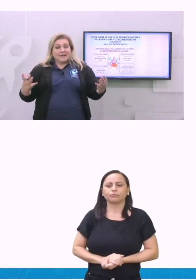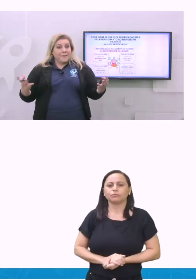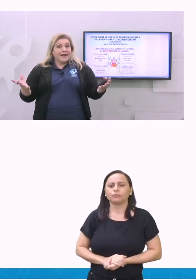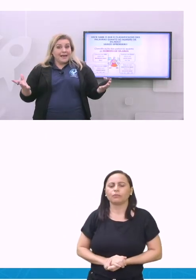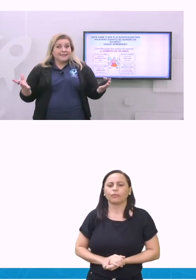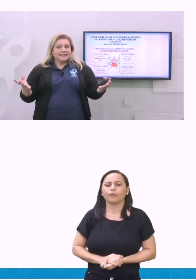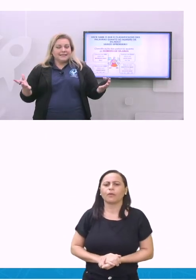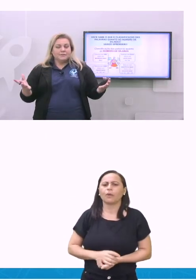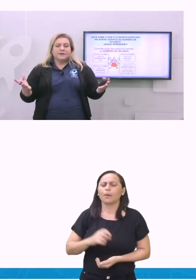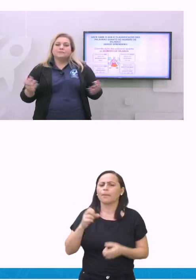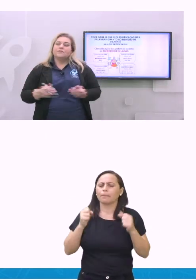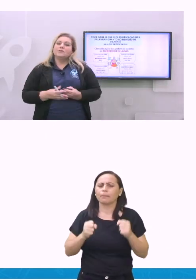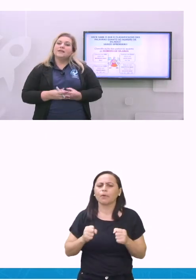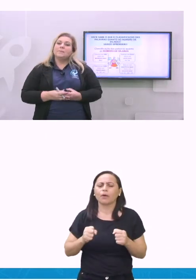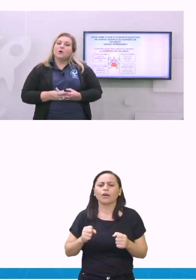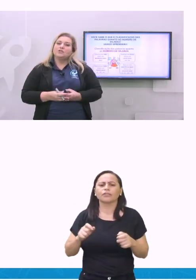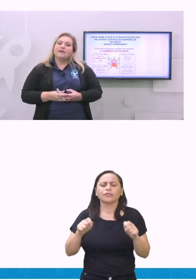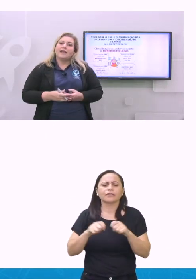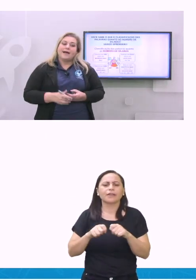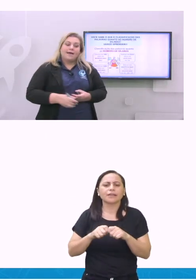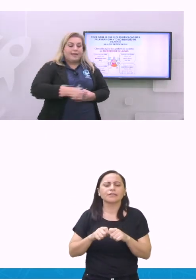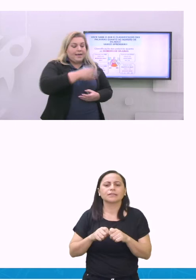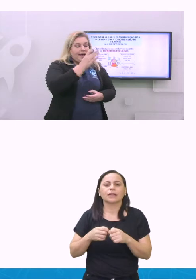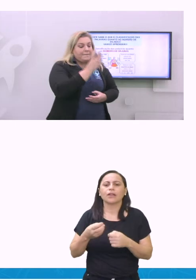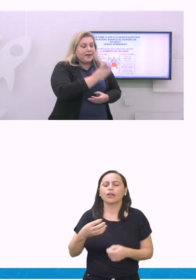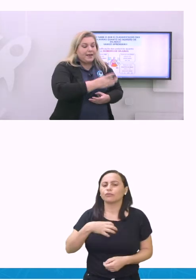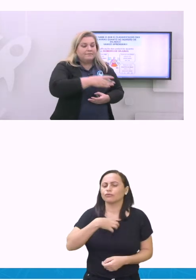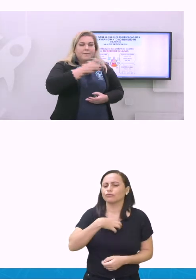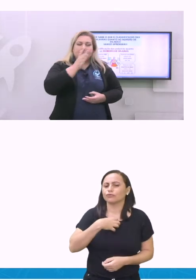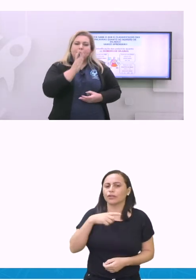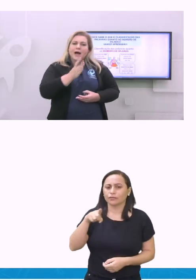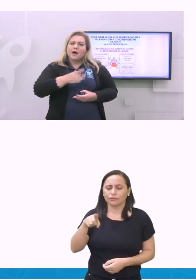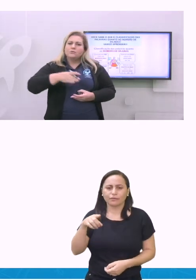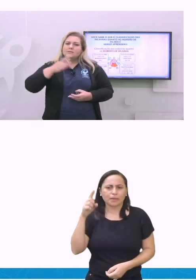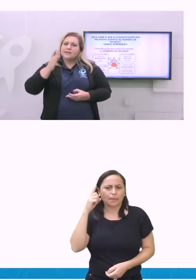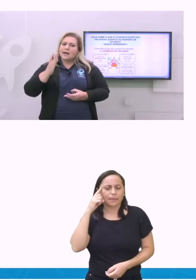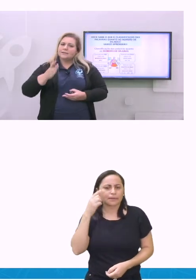ao separar a sílaba. Você pode falar a palavra